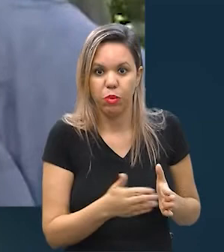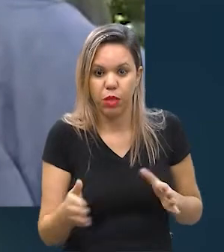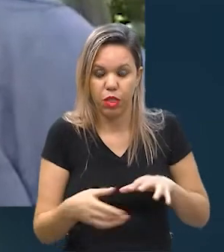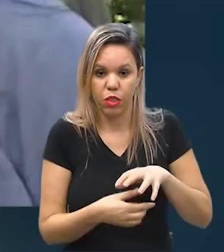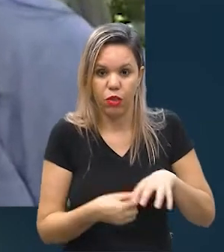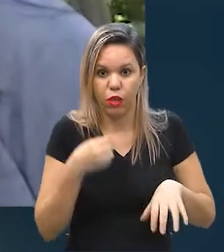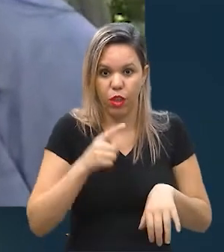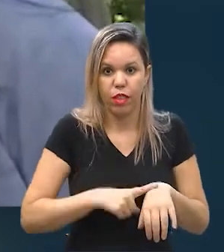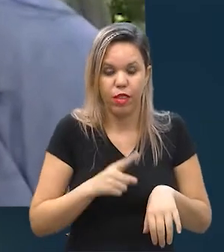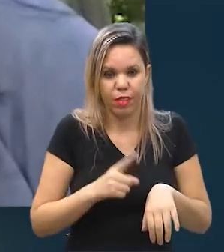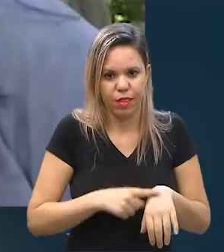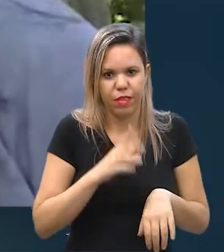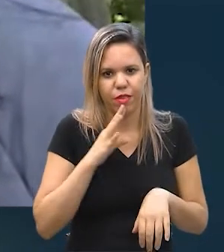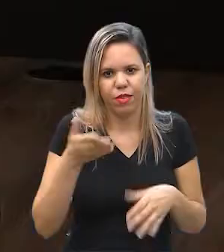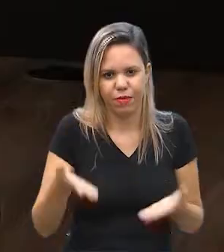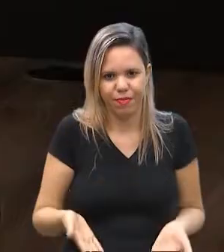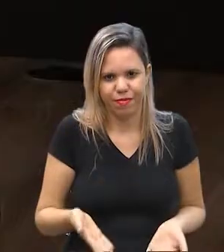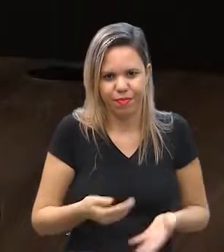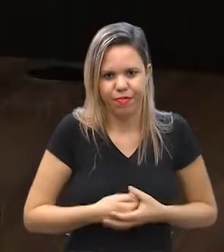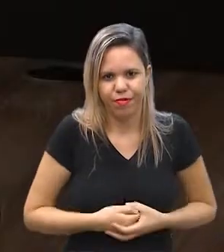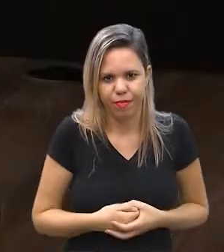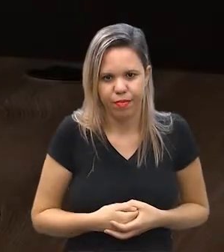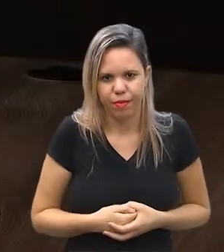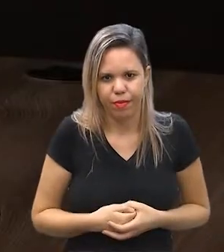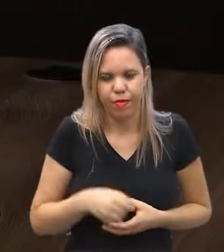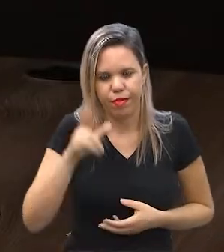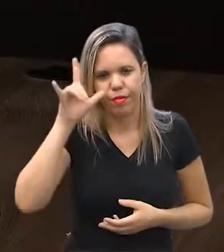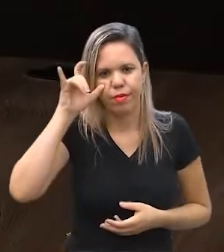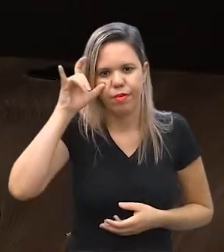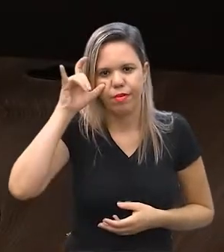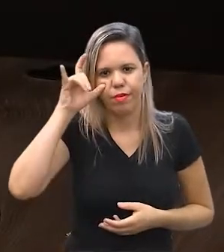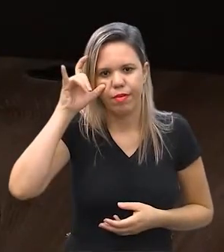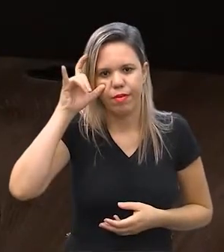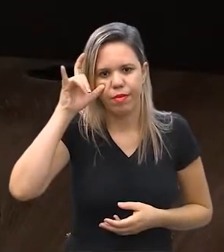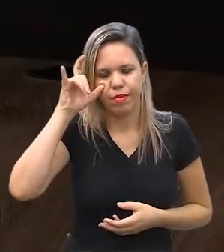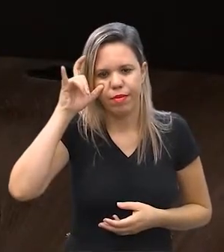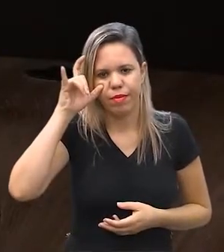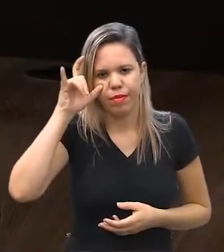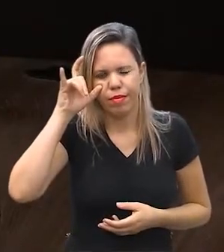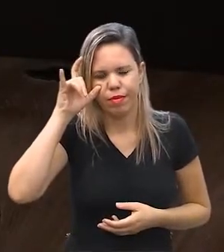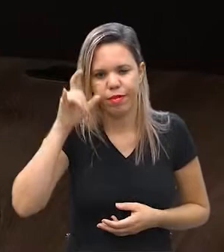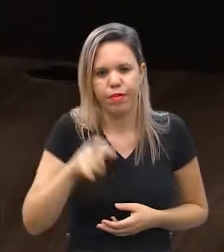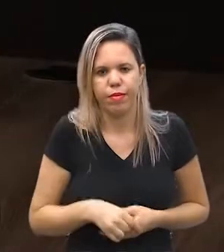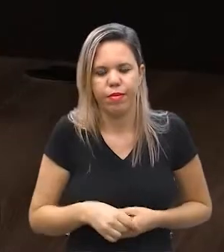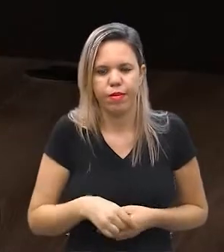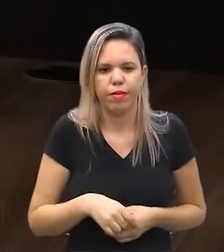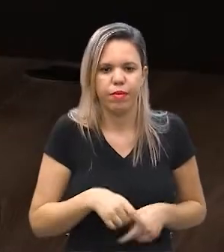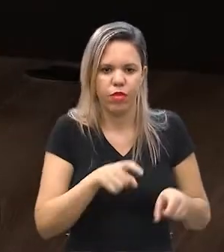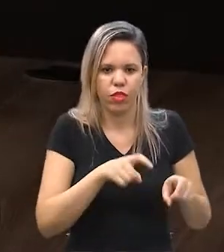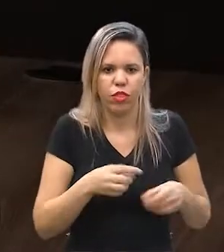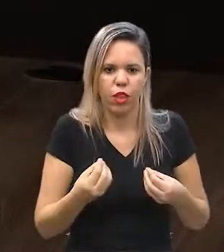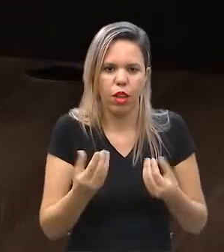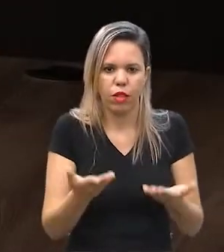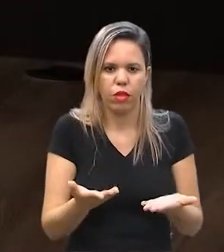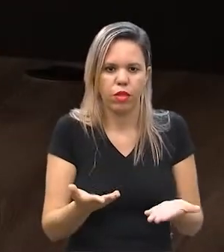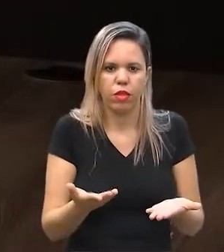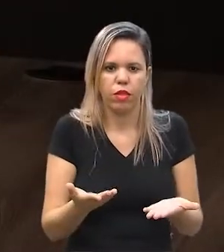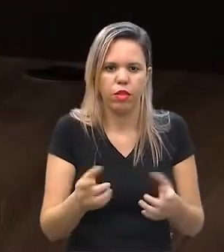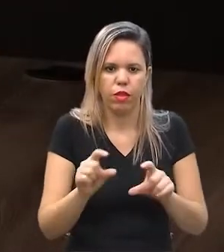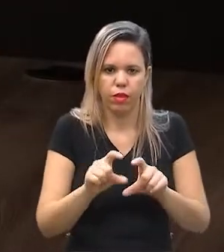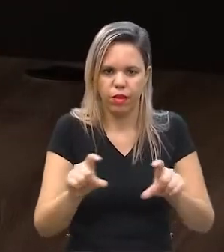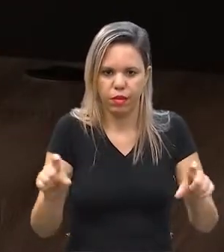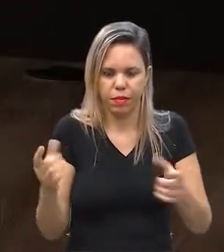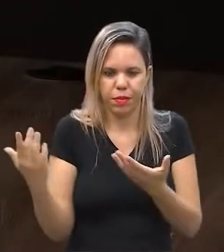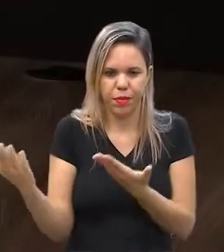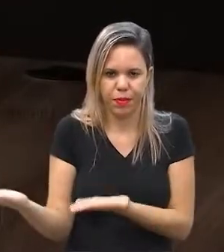essa é a hora de conhecer aqui. Ó, o Instagram das meninas, então, é o da roça para você. Se escreve da